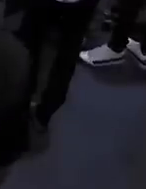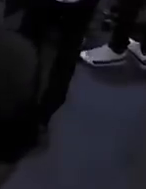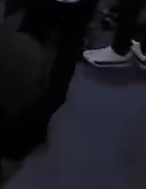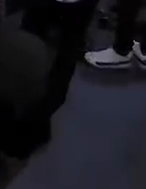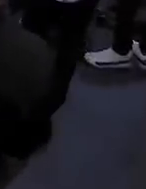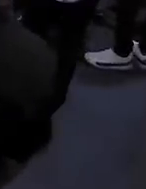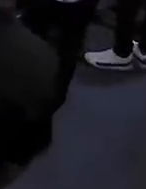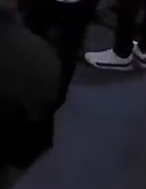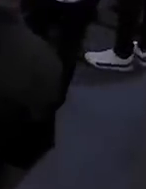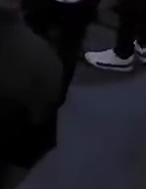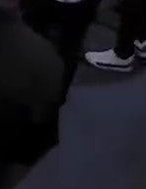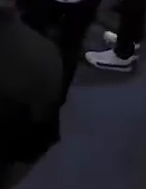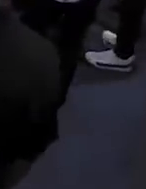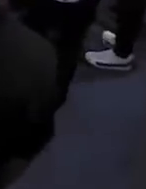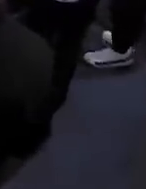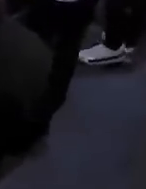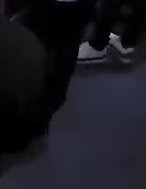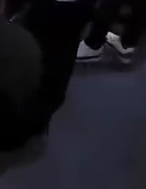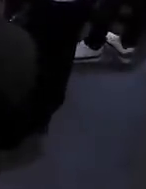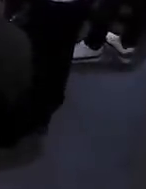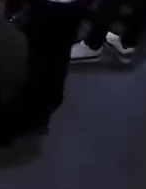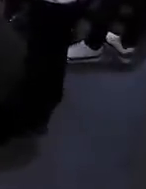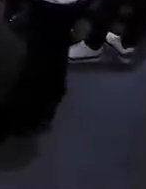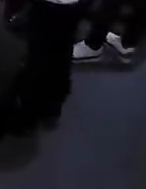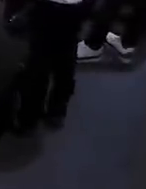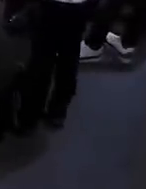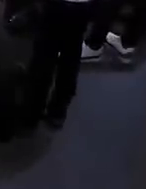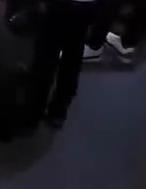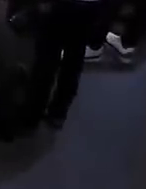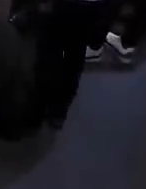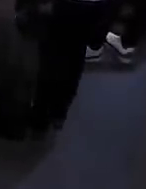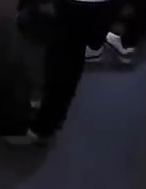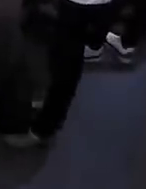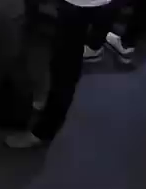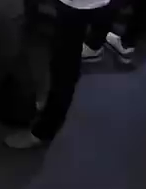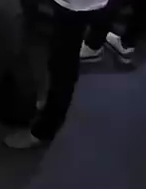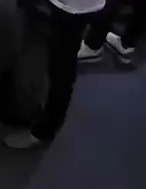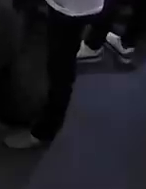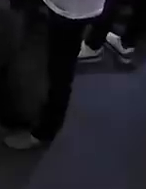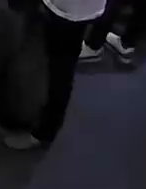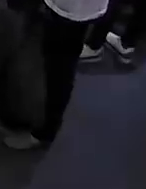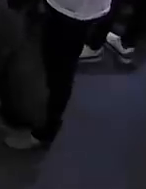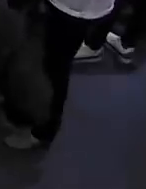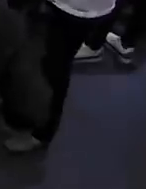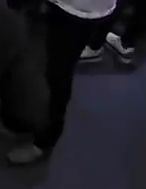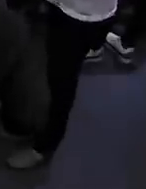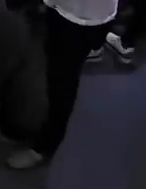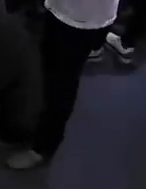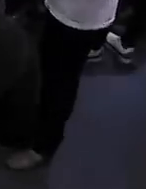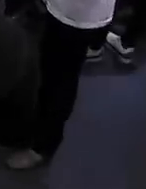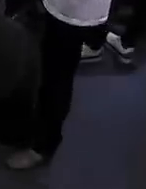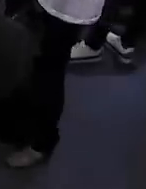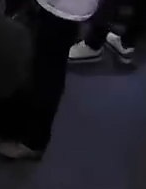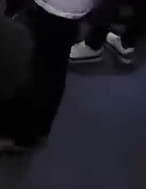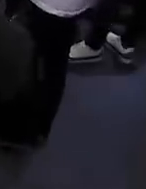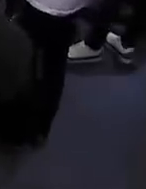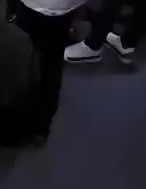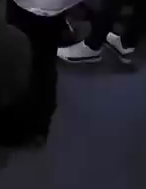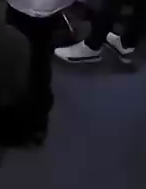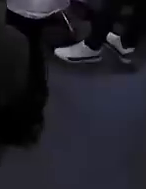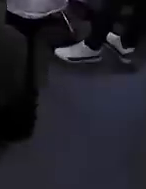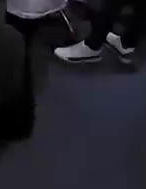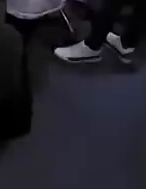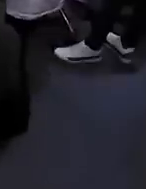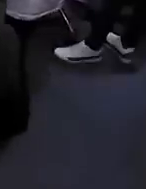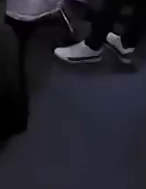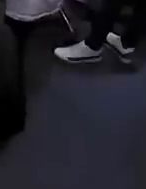é rápido antes que a situação exploda ninguém aguenta mais hoje eu estou satisfeita eu